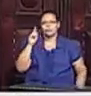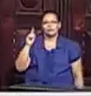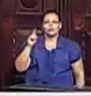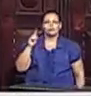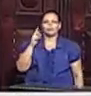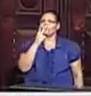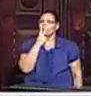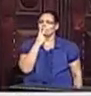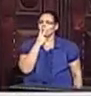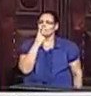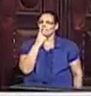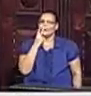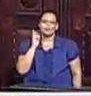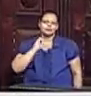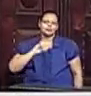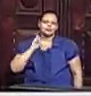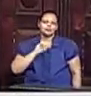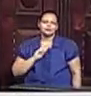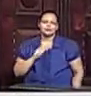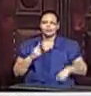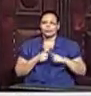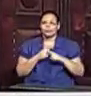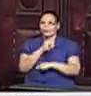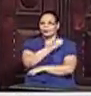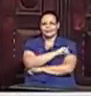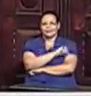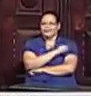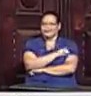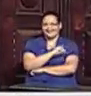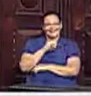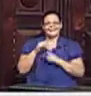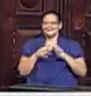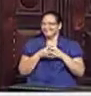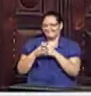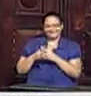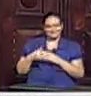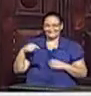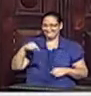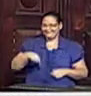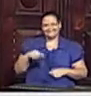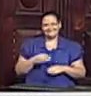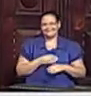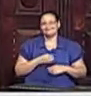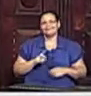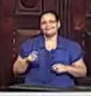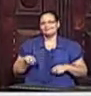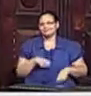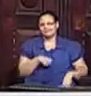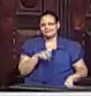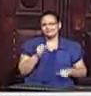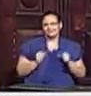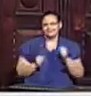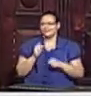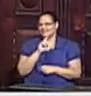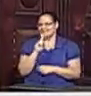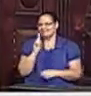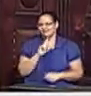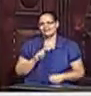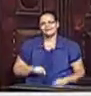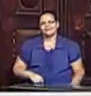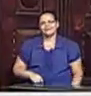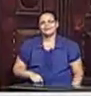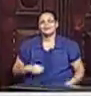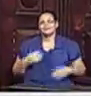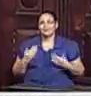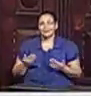mundo passando por Minas Gerais, porque pelo Rio de Janeiro o caminhão não passa mais, porque o Rio de Janeiro, para o roubo de carros, está virando um verdadeiro Estado